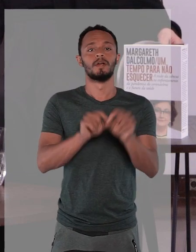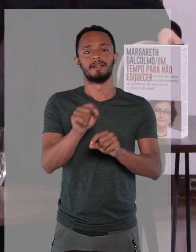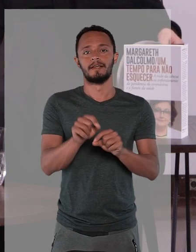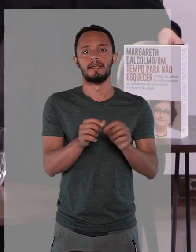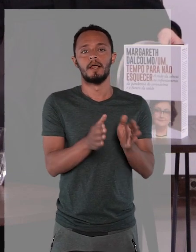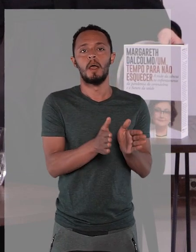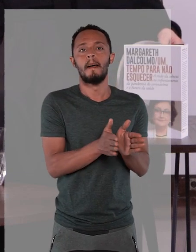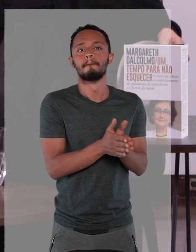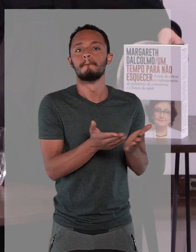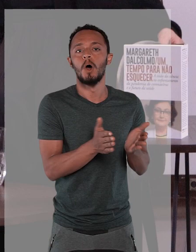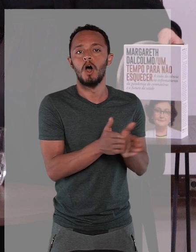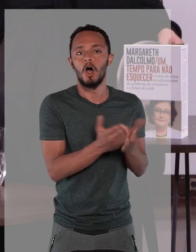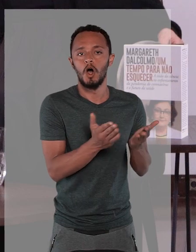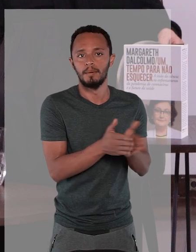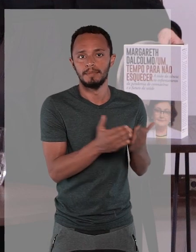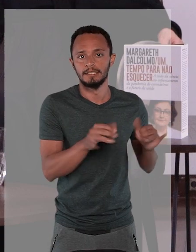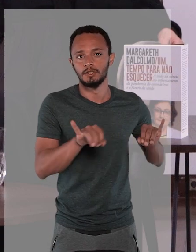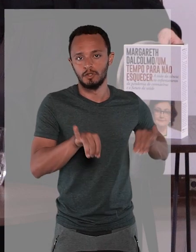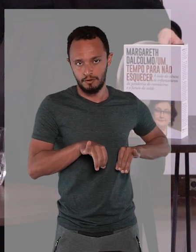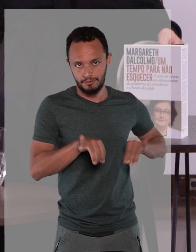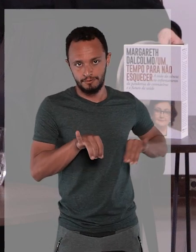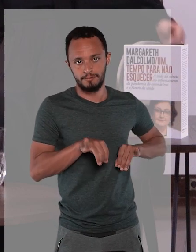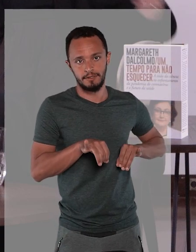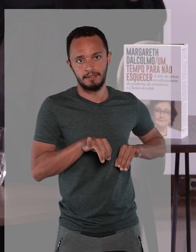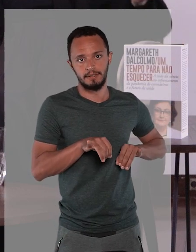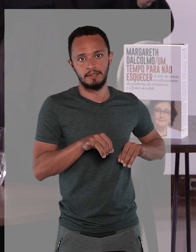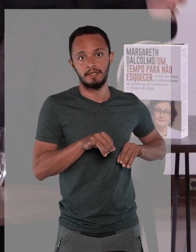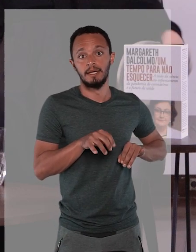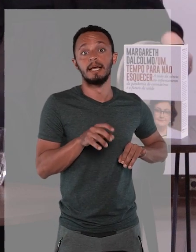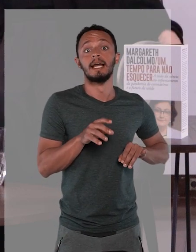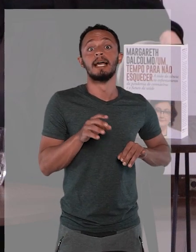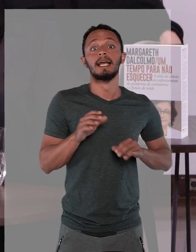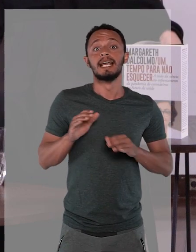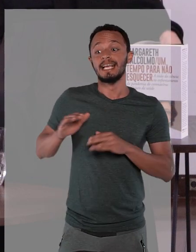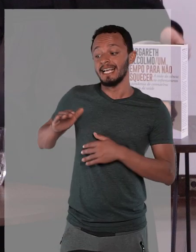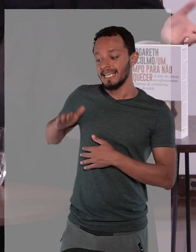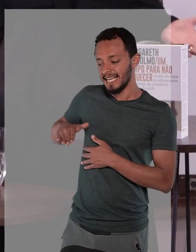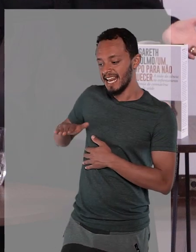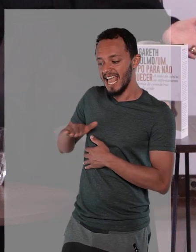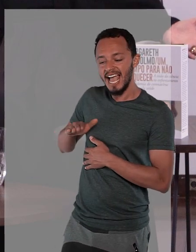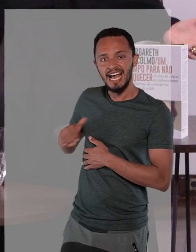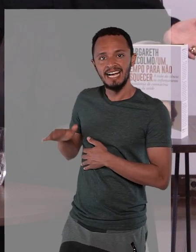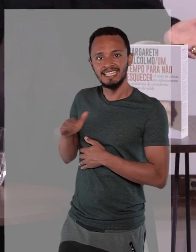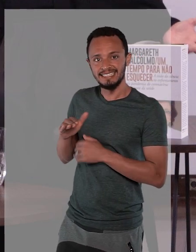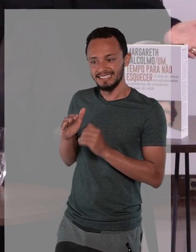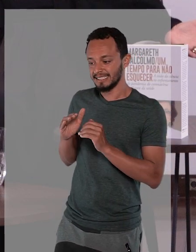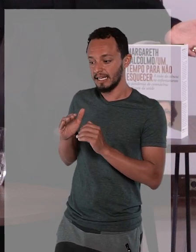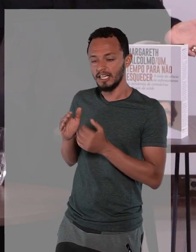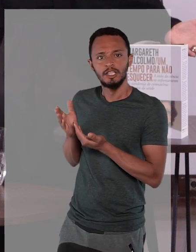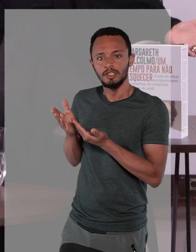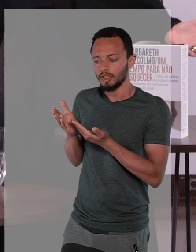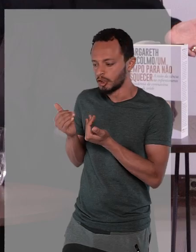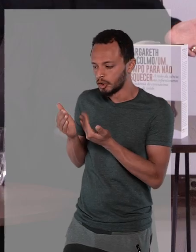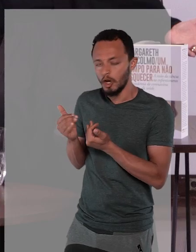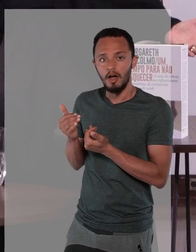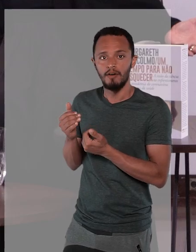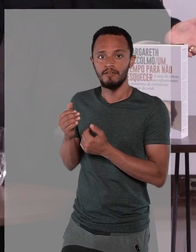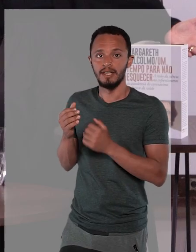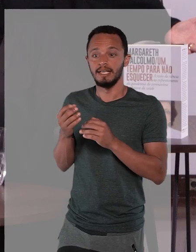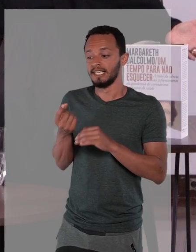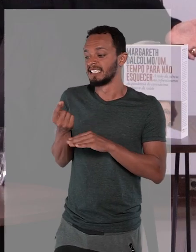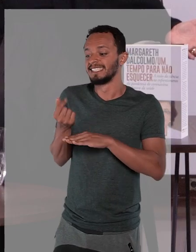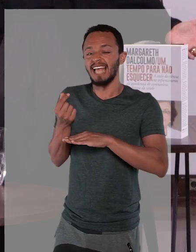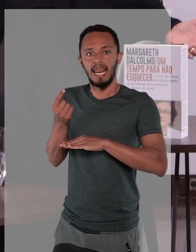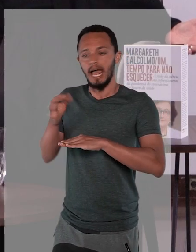pobre, Afonso. Porque criança de classe média ficou estudando em casa. Foi horrível. 2 anos fora da escola é